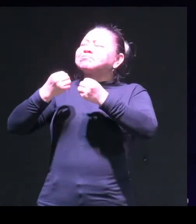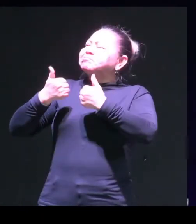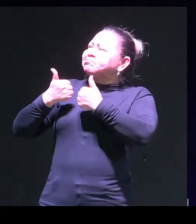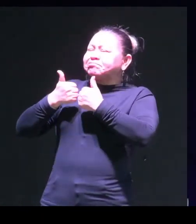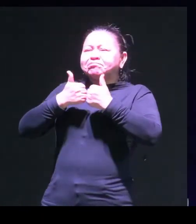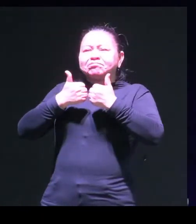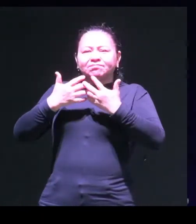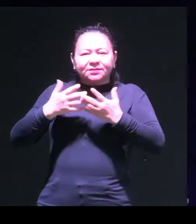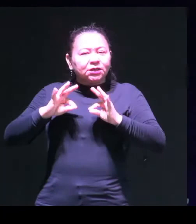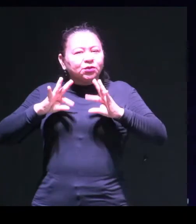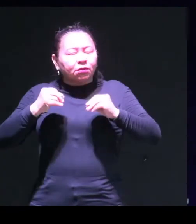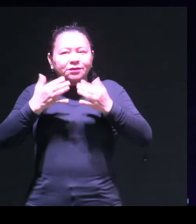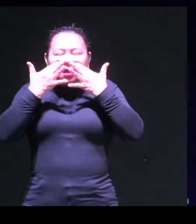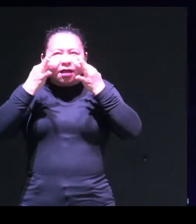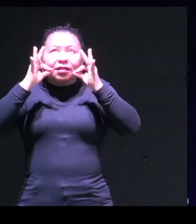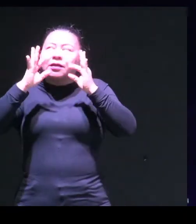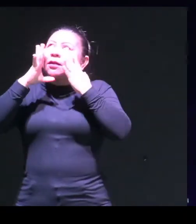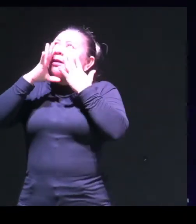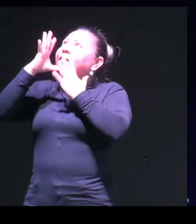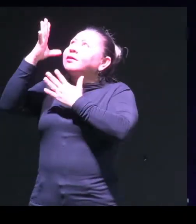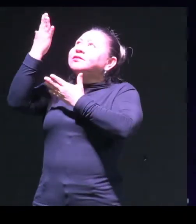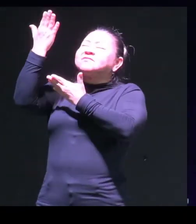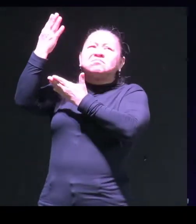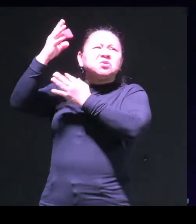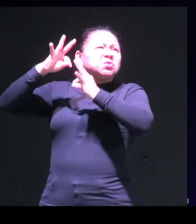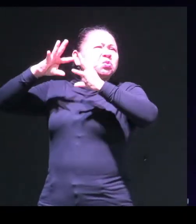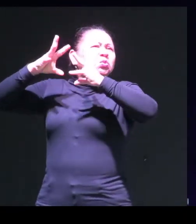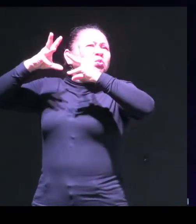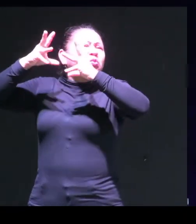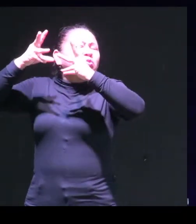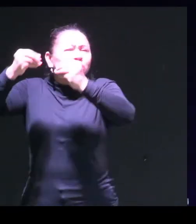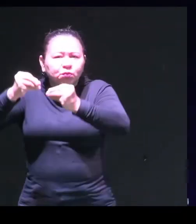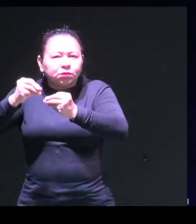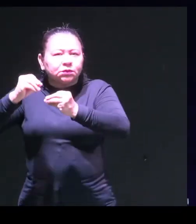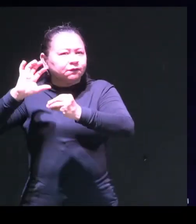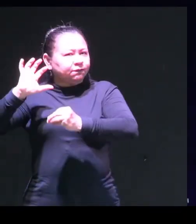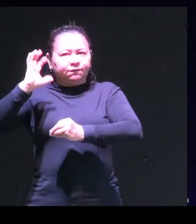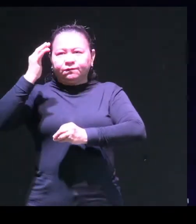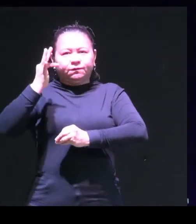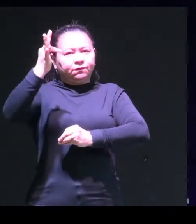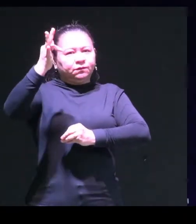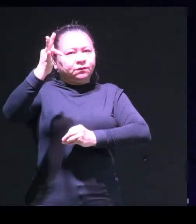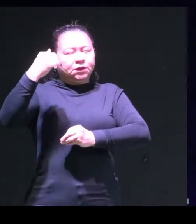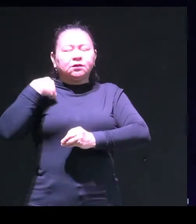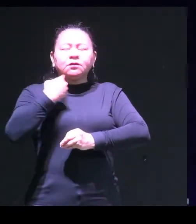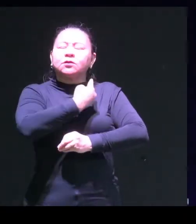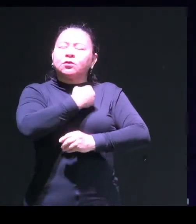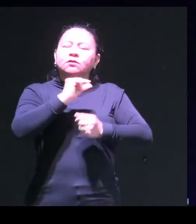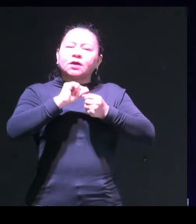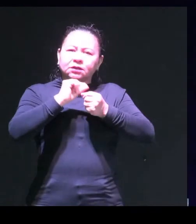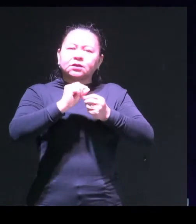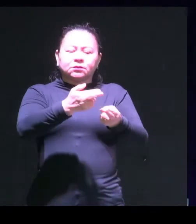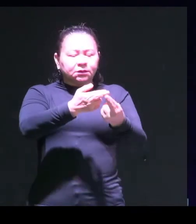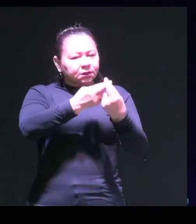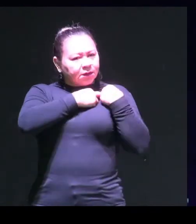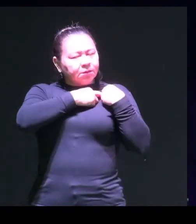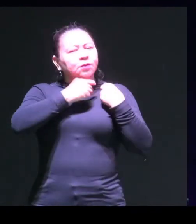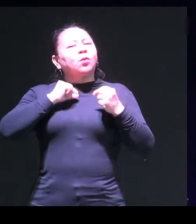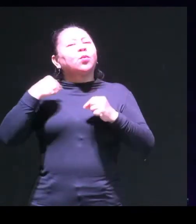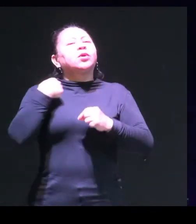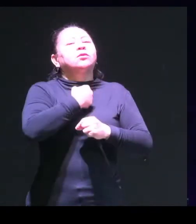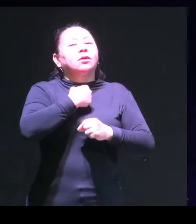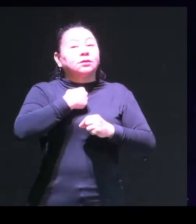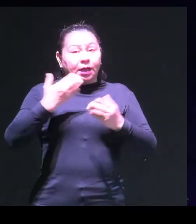possamos estar atentos, olhando para os sinais dos tempos e fazendo a nossa parte.